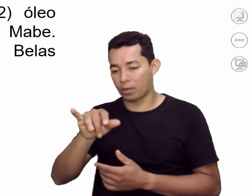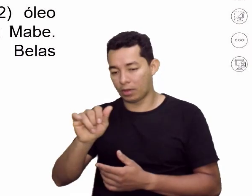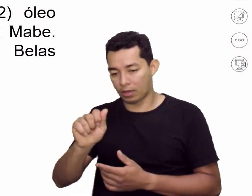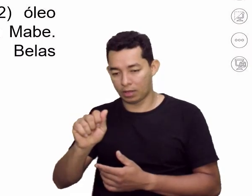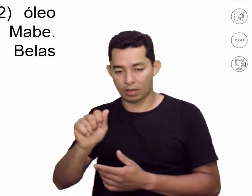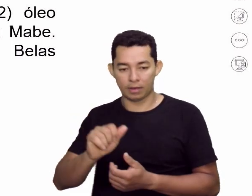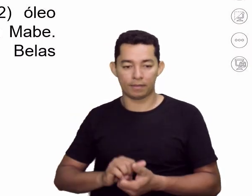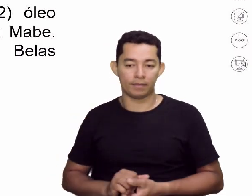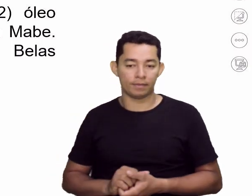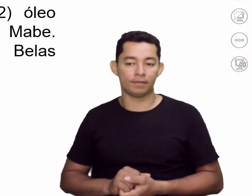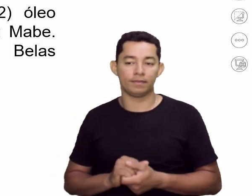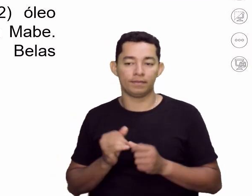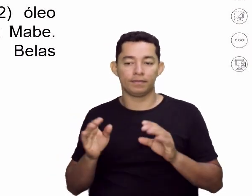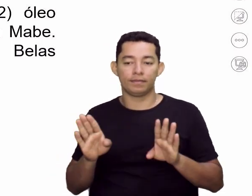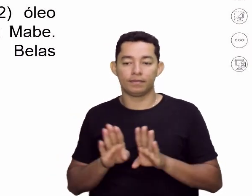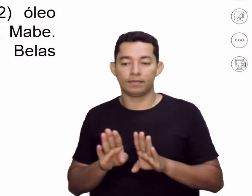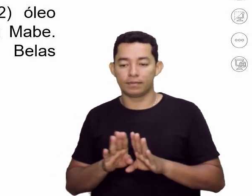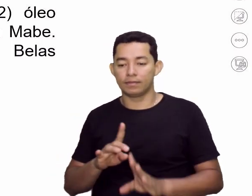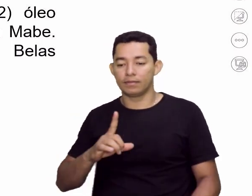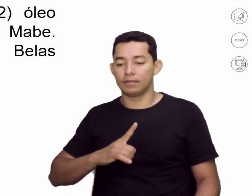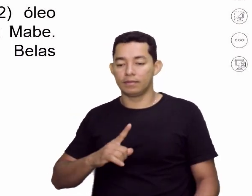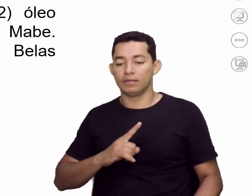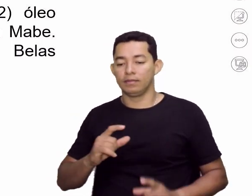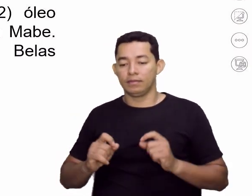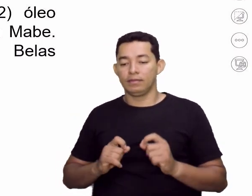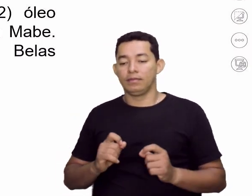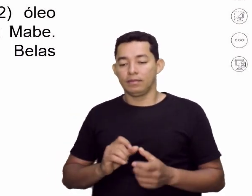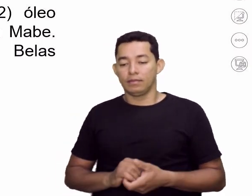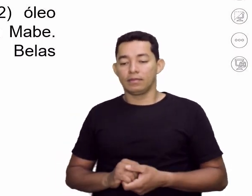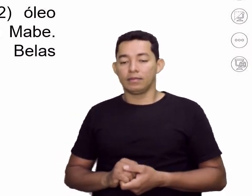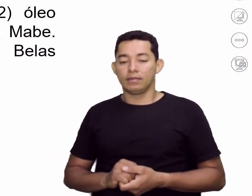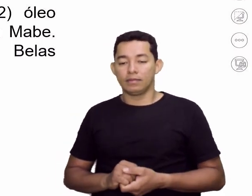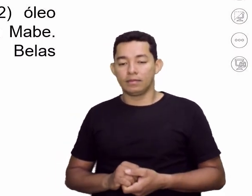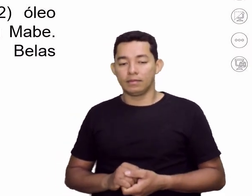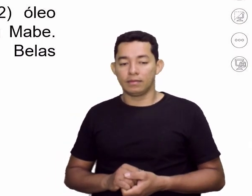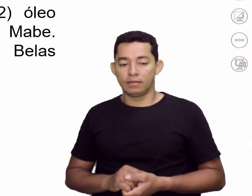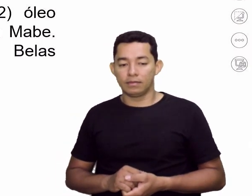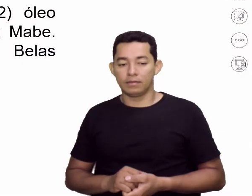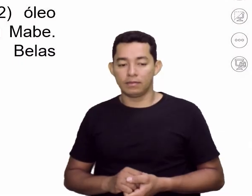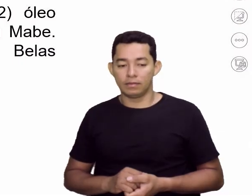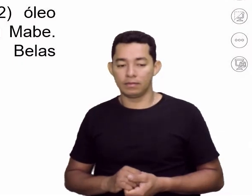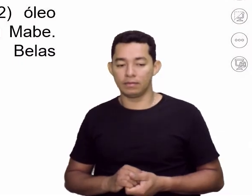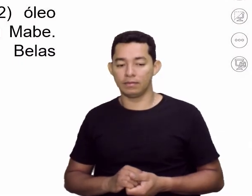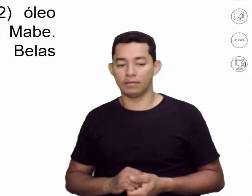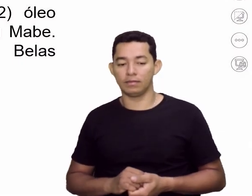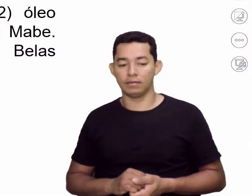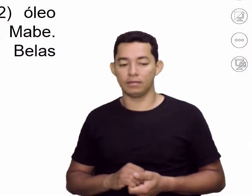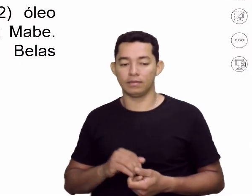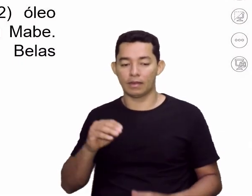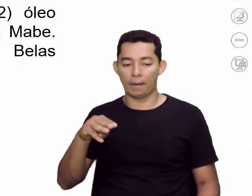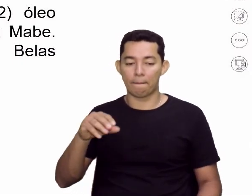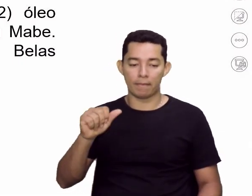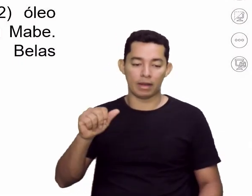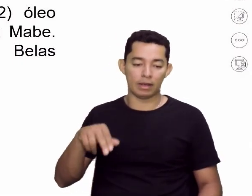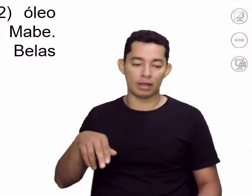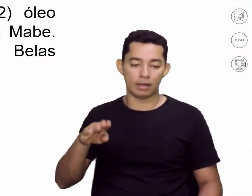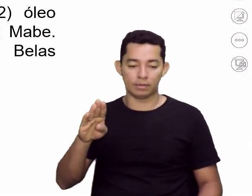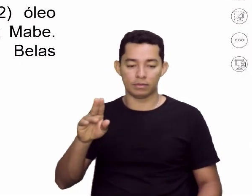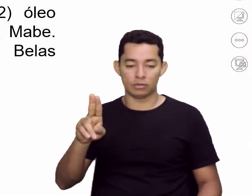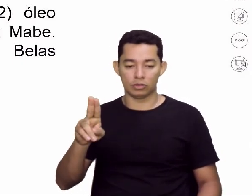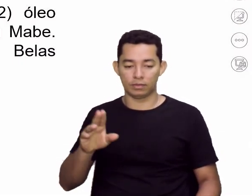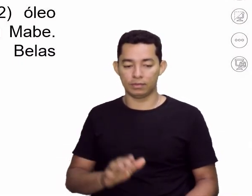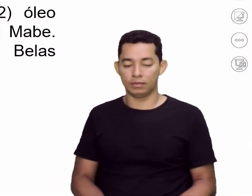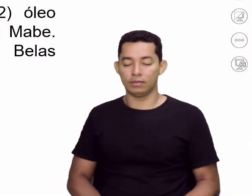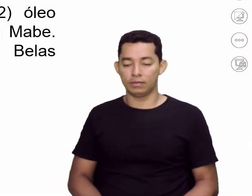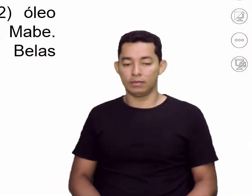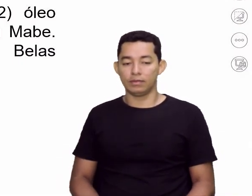quadros. Também nós temos o Manabu Mabe, né? Com essa